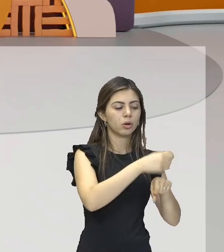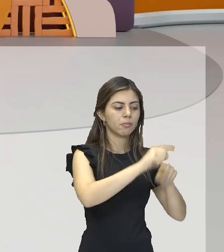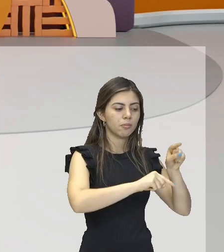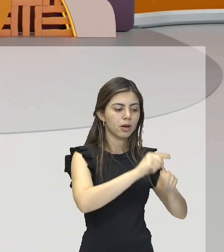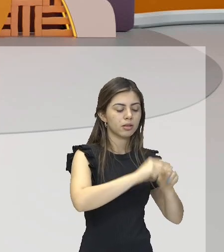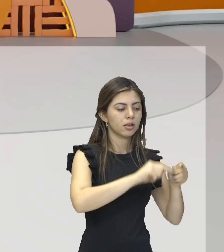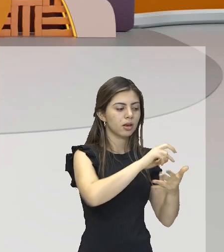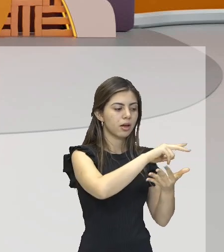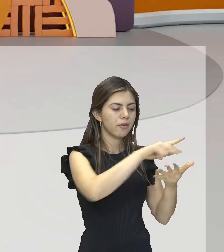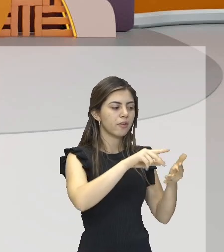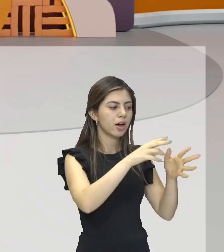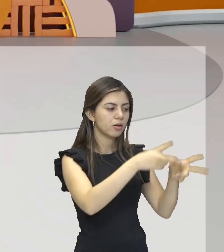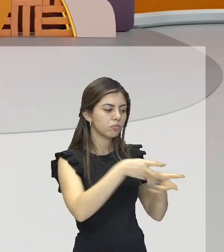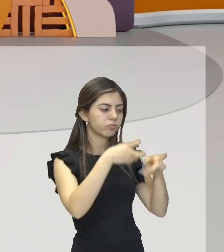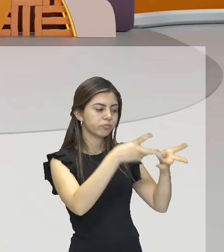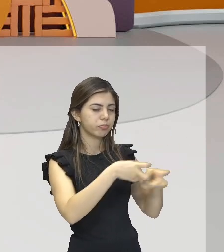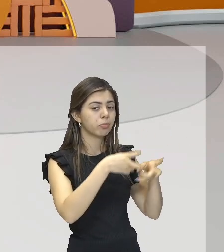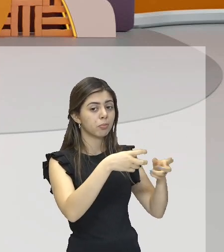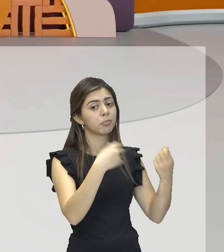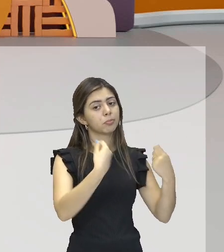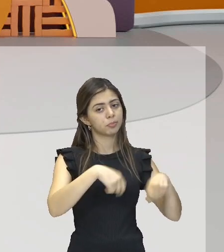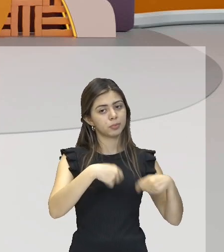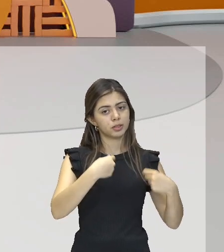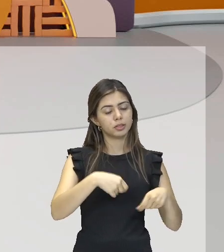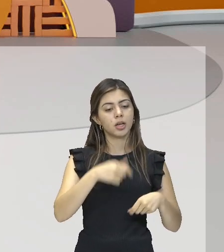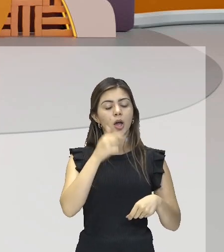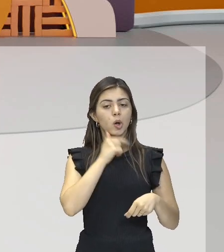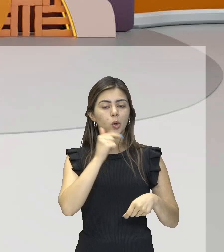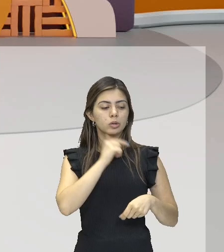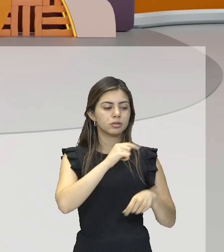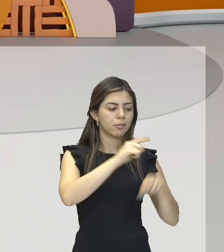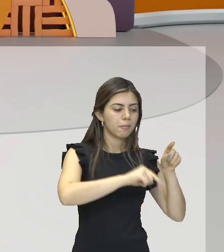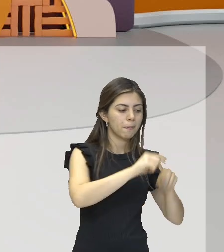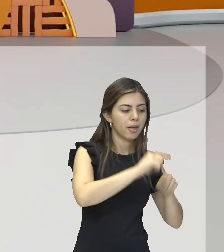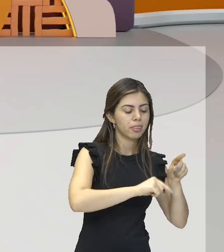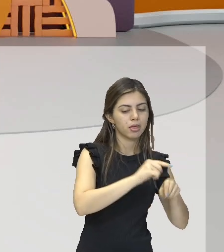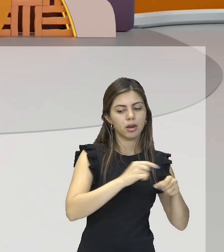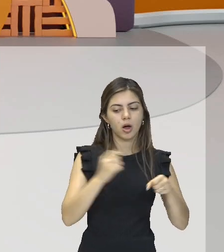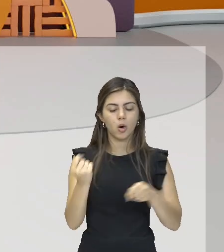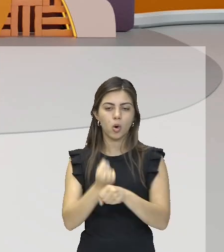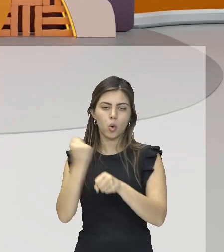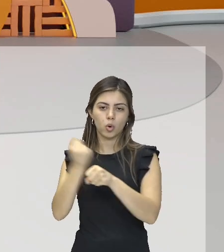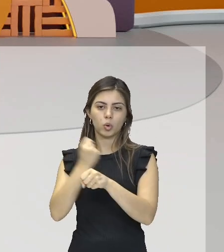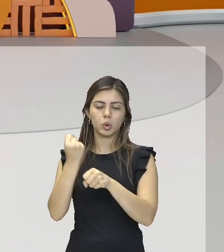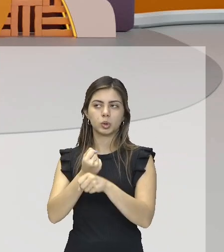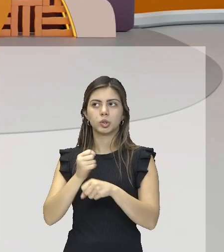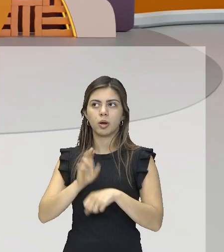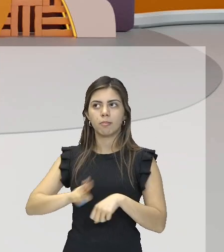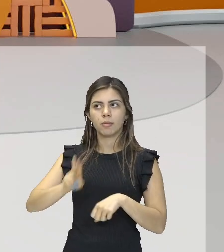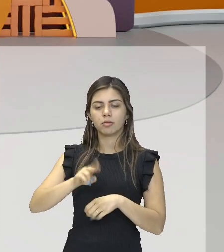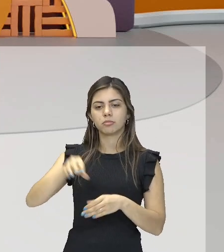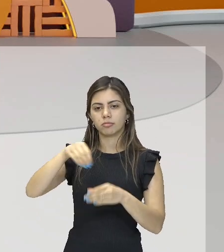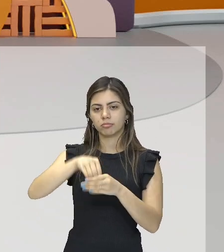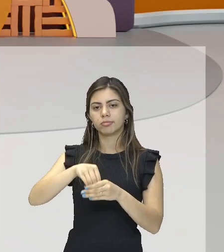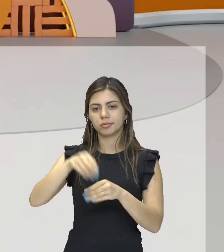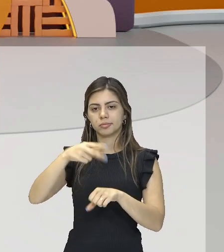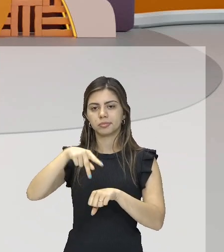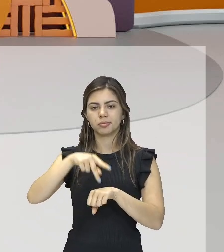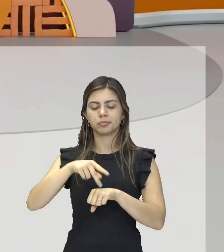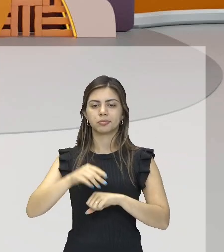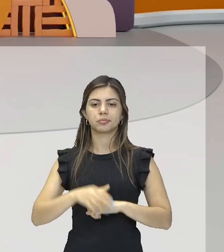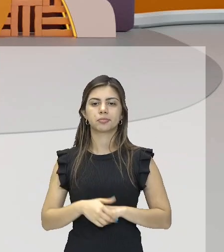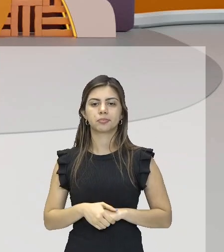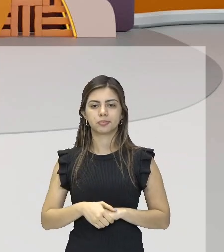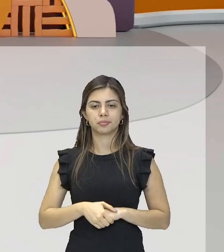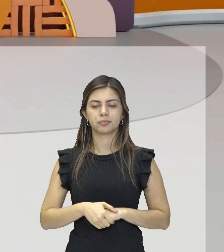eles também vão precisar de colônias para ter matéria-prima para serem utilizadas aí nas